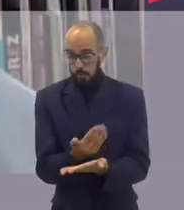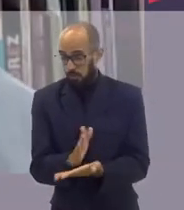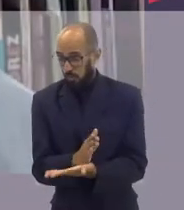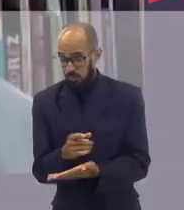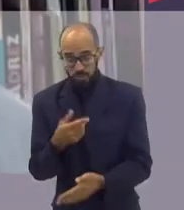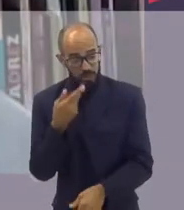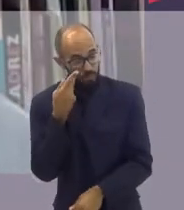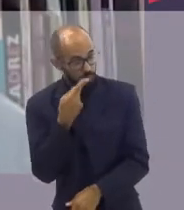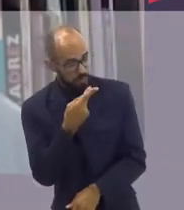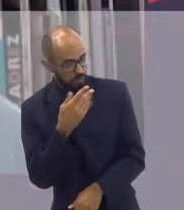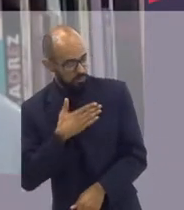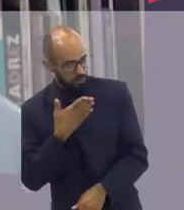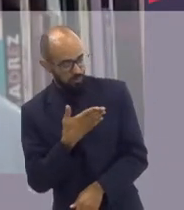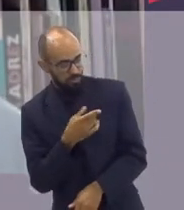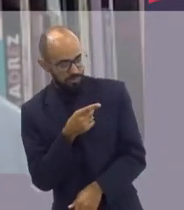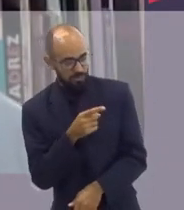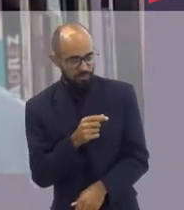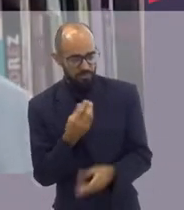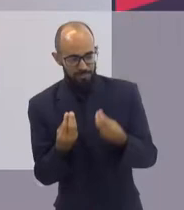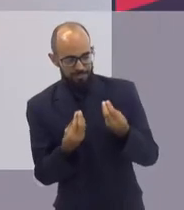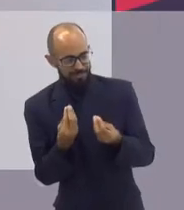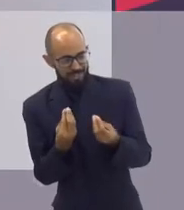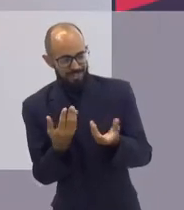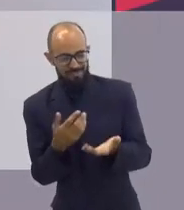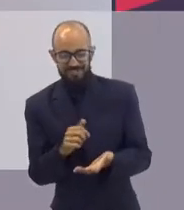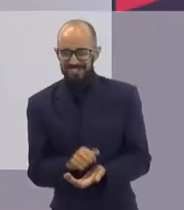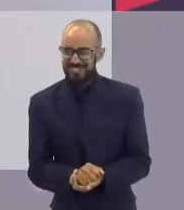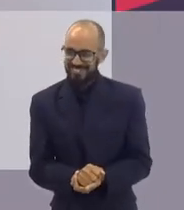professor, algumas pessoas que vinham me visitar no horário.